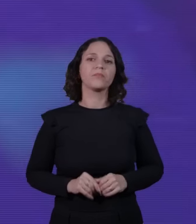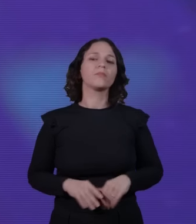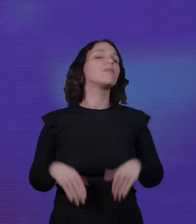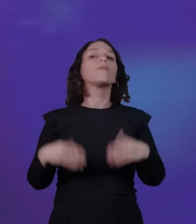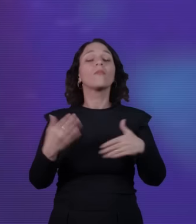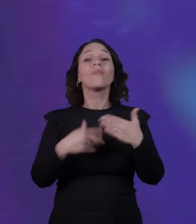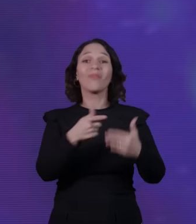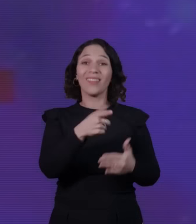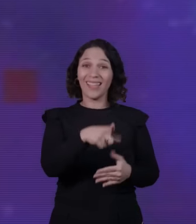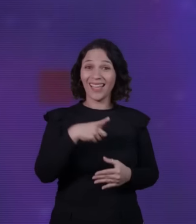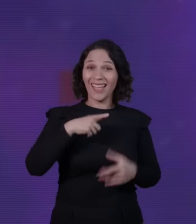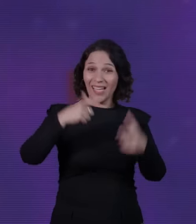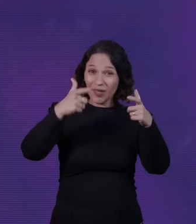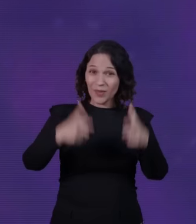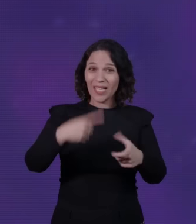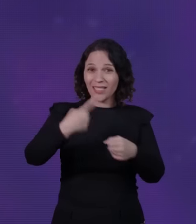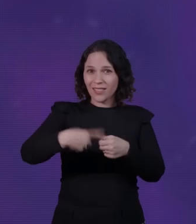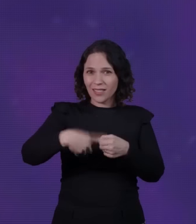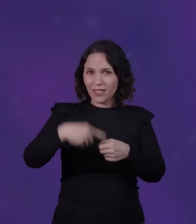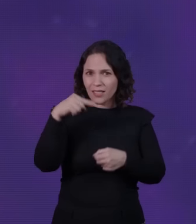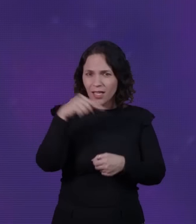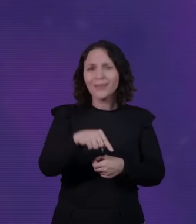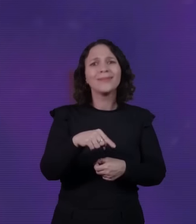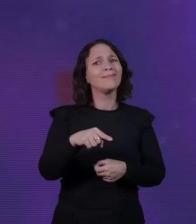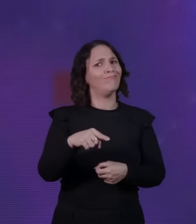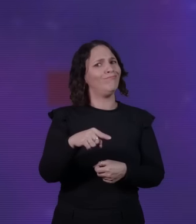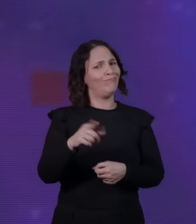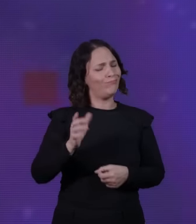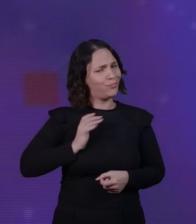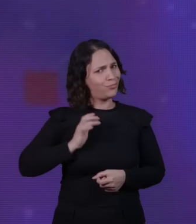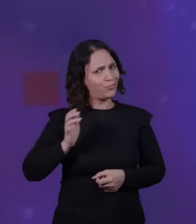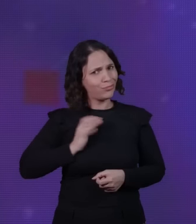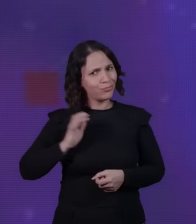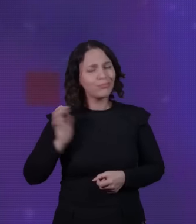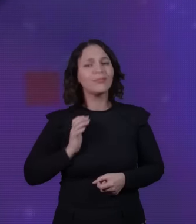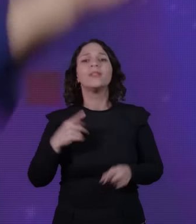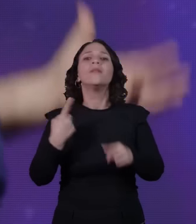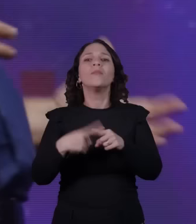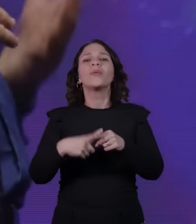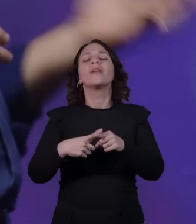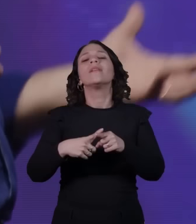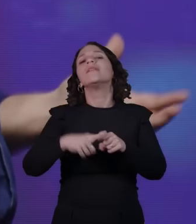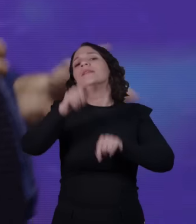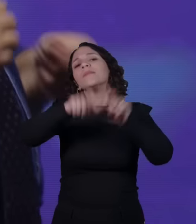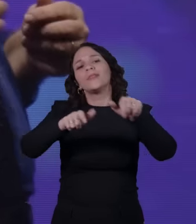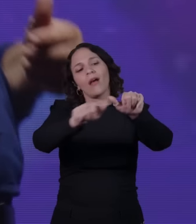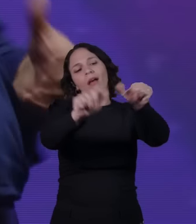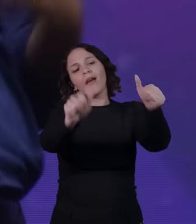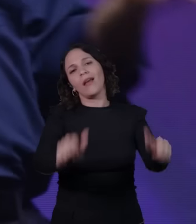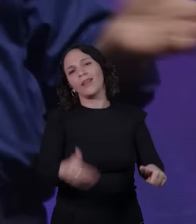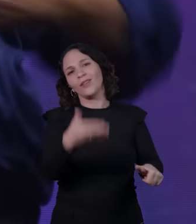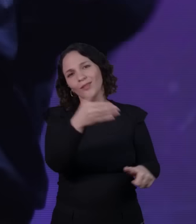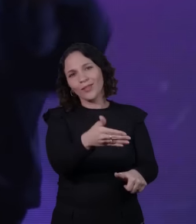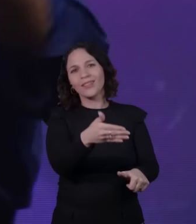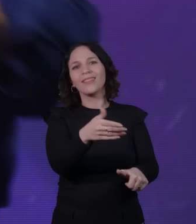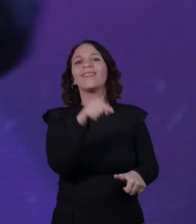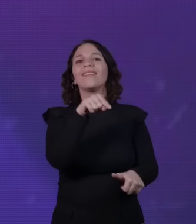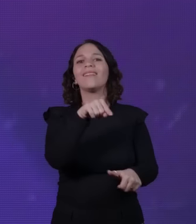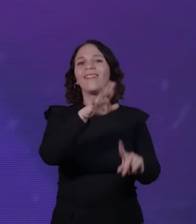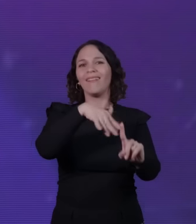como a cidade ganhava muito dinheiro por conta da adoração da deusa Artemis